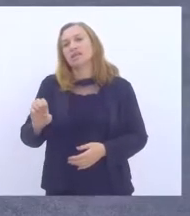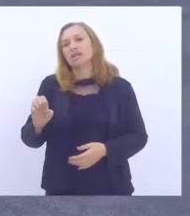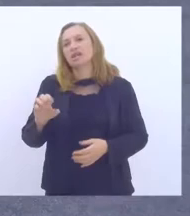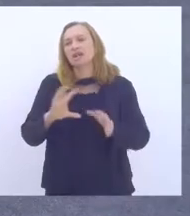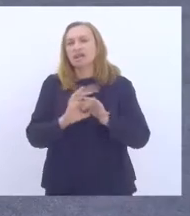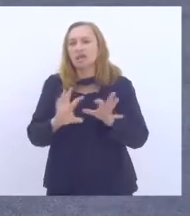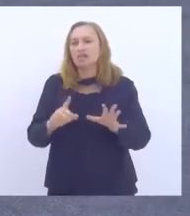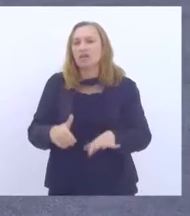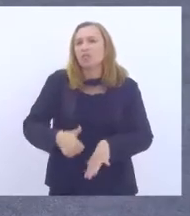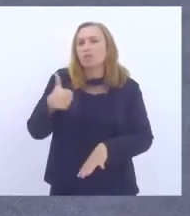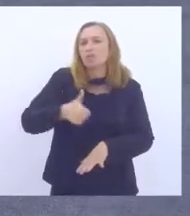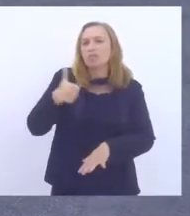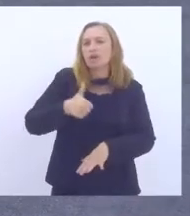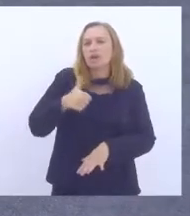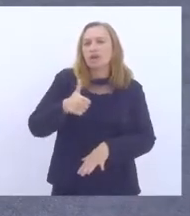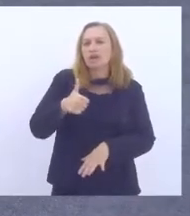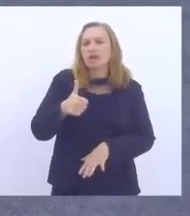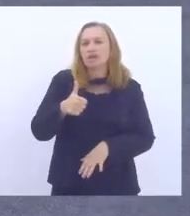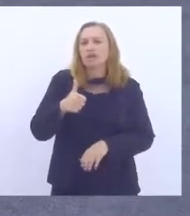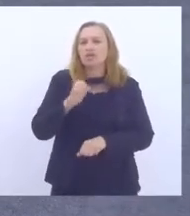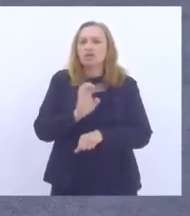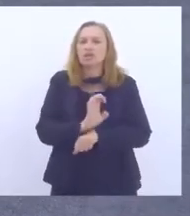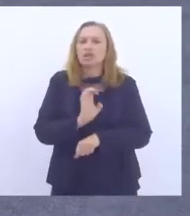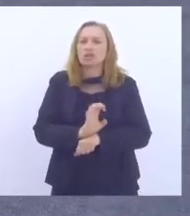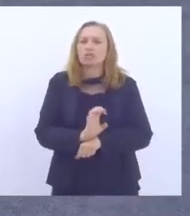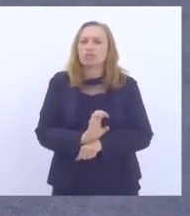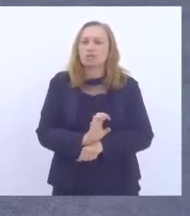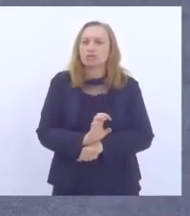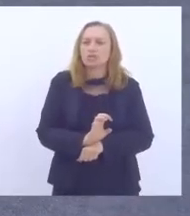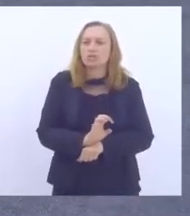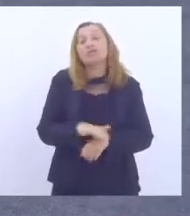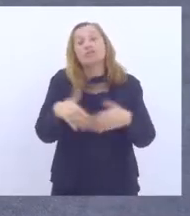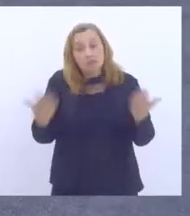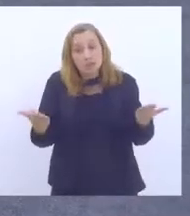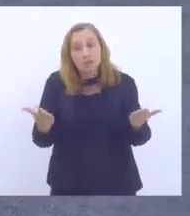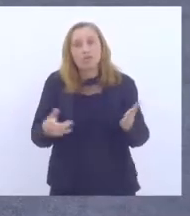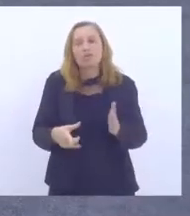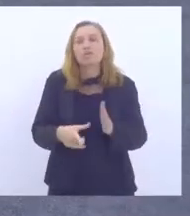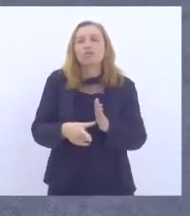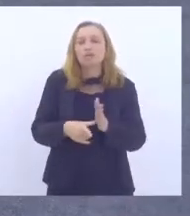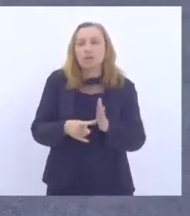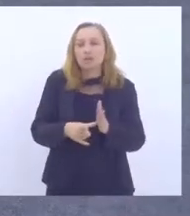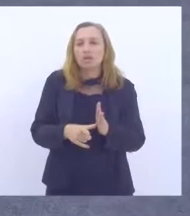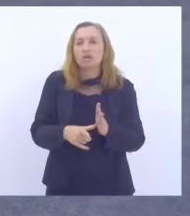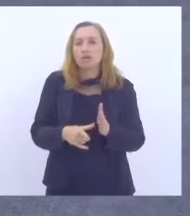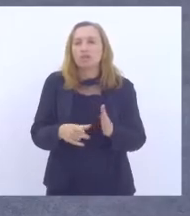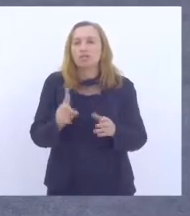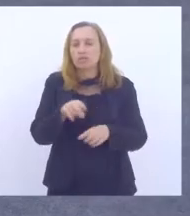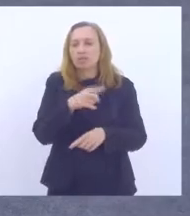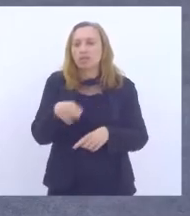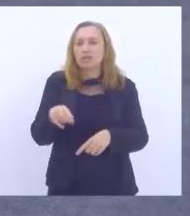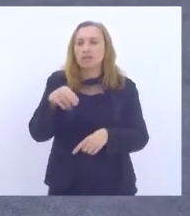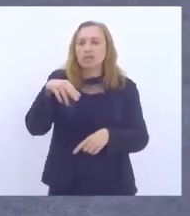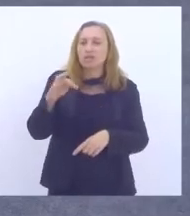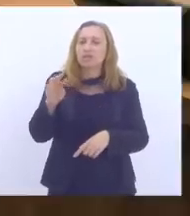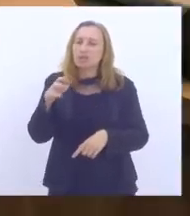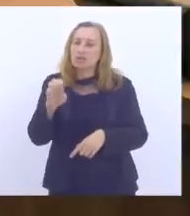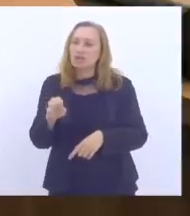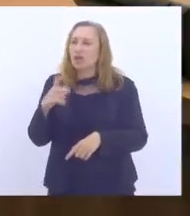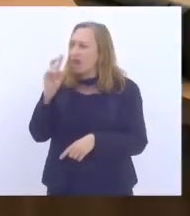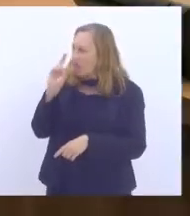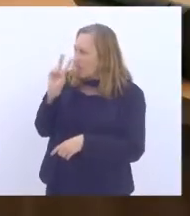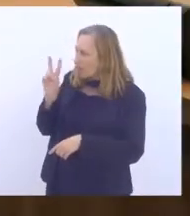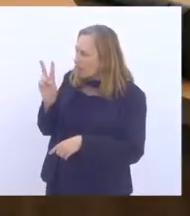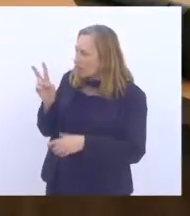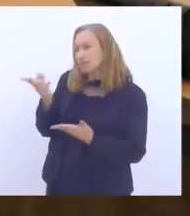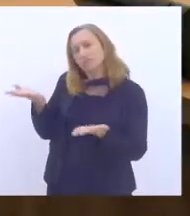como o primeiro foi o primeiro estado do país então é um monte de positivo proibição do nepotismo a lembra